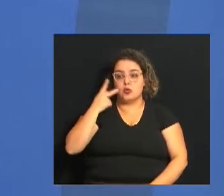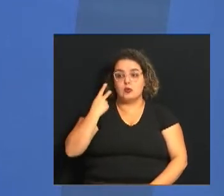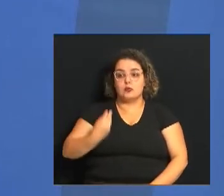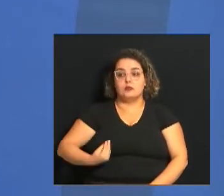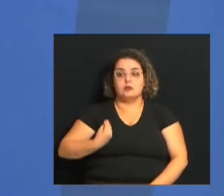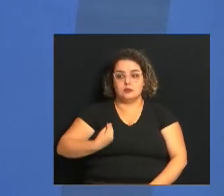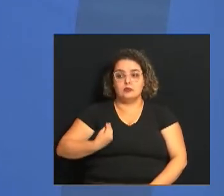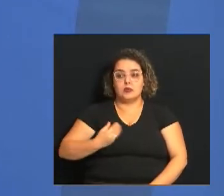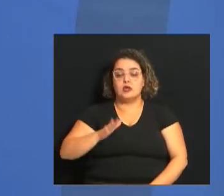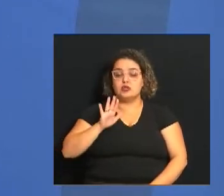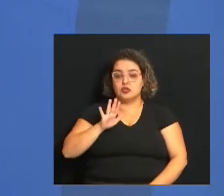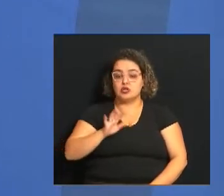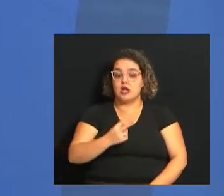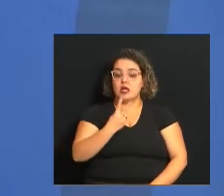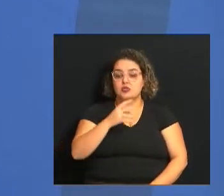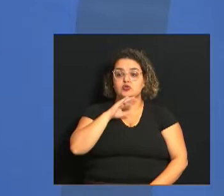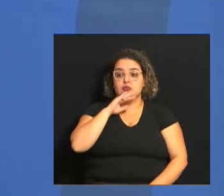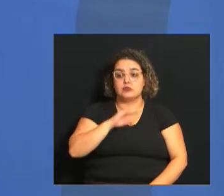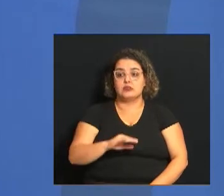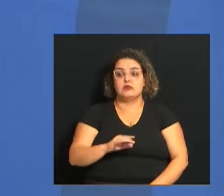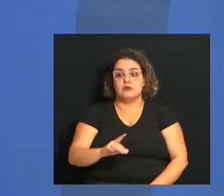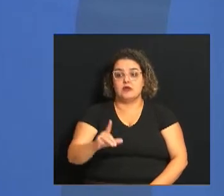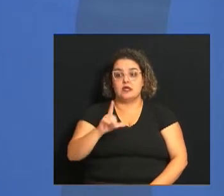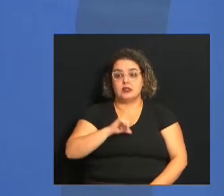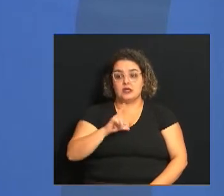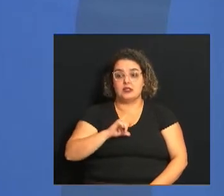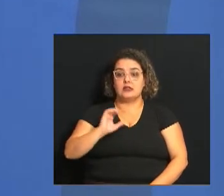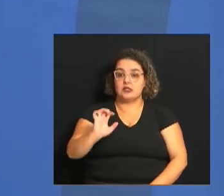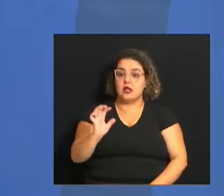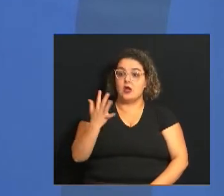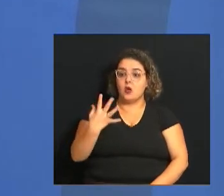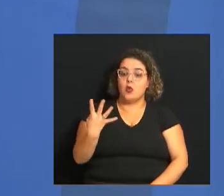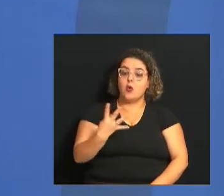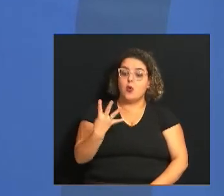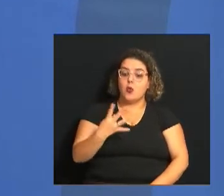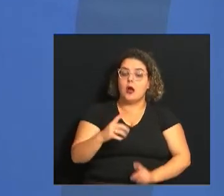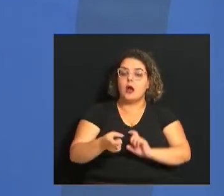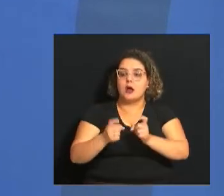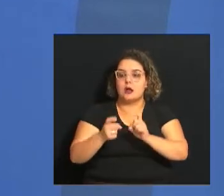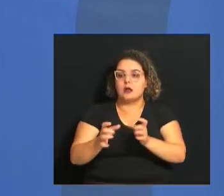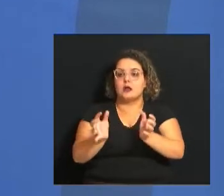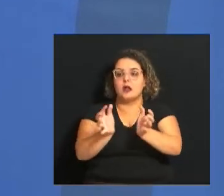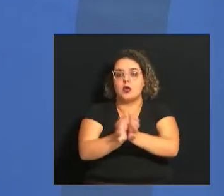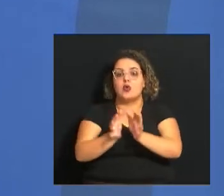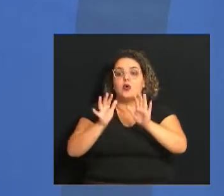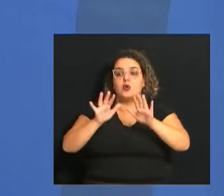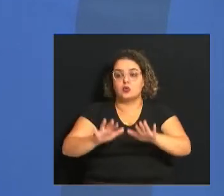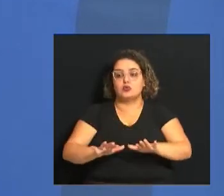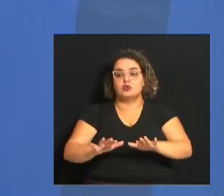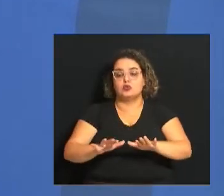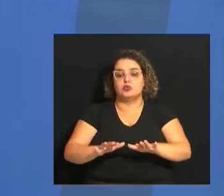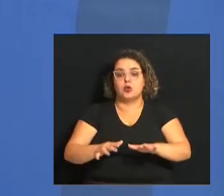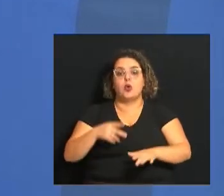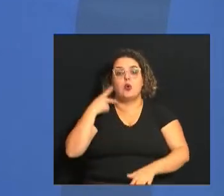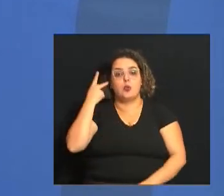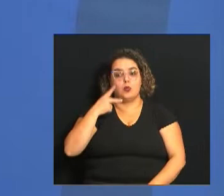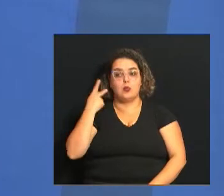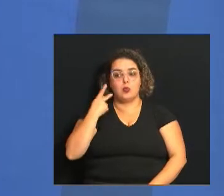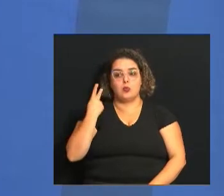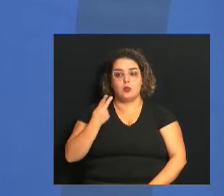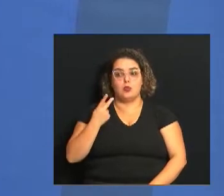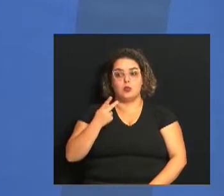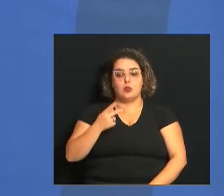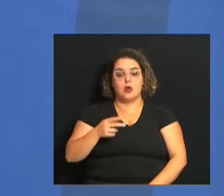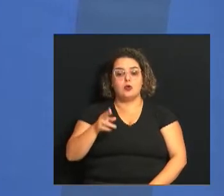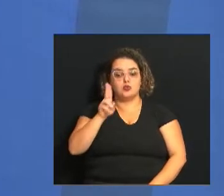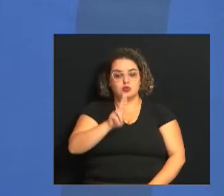pouco, às 2 horas da tarde, acontece a 4ª reunião da Comissão Permanente de Políticas de Prevenção às